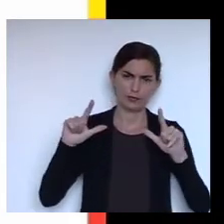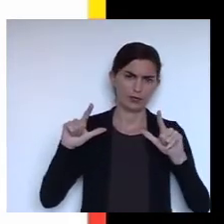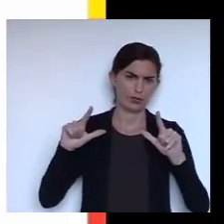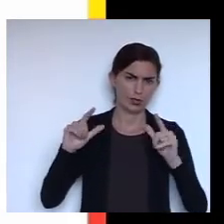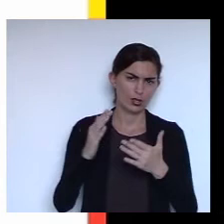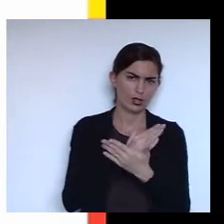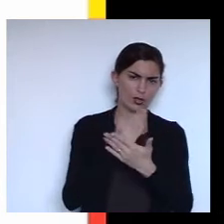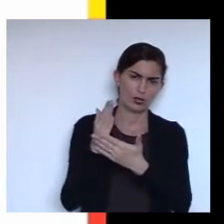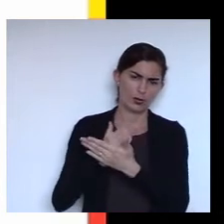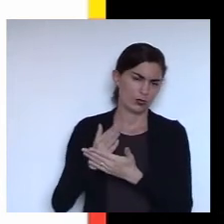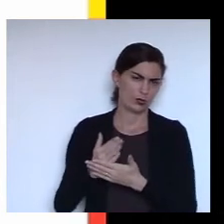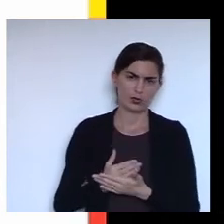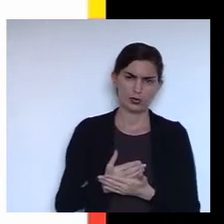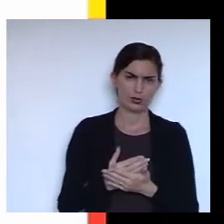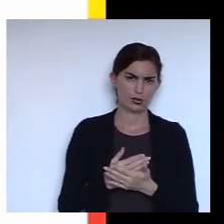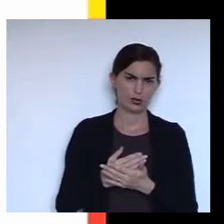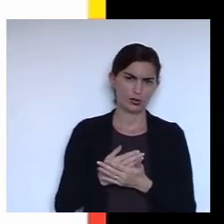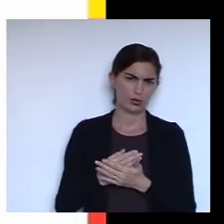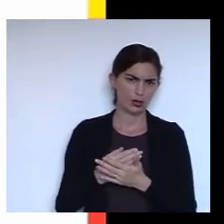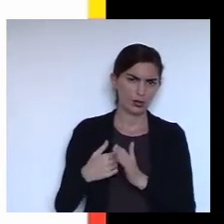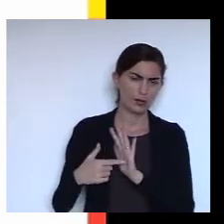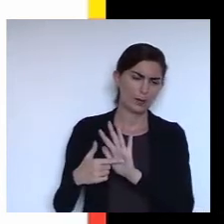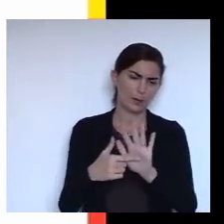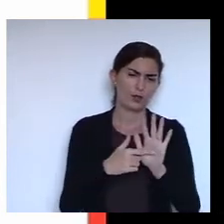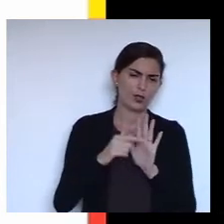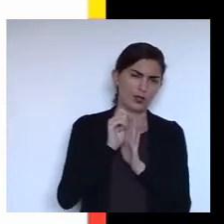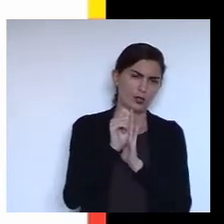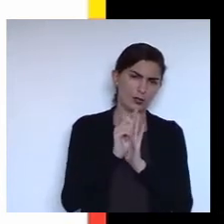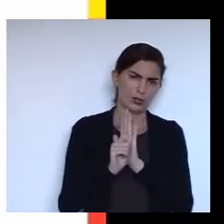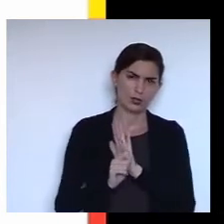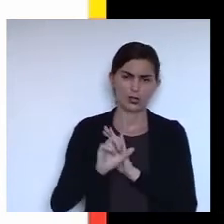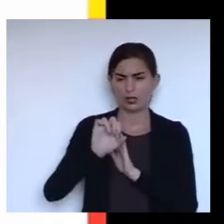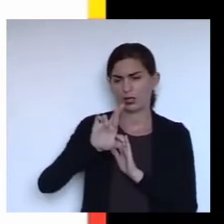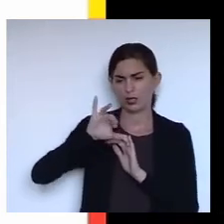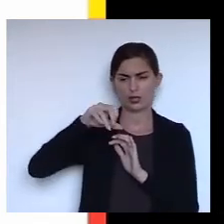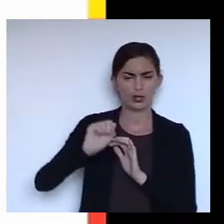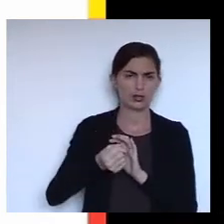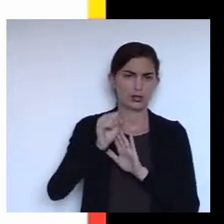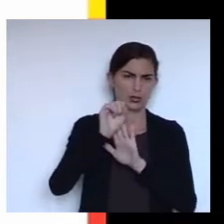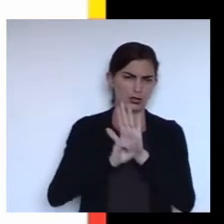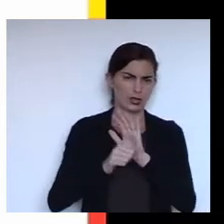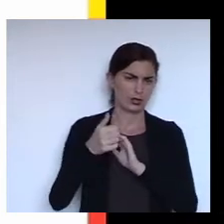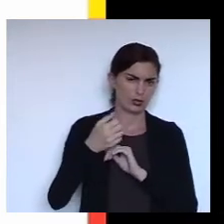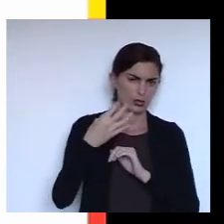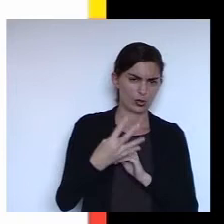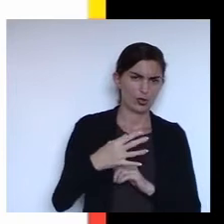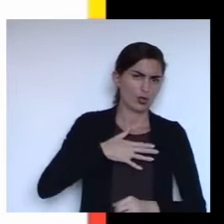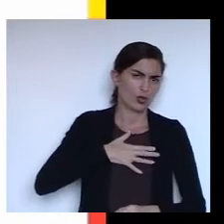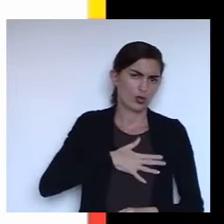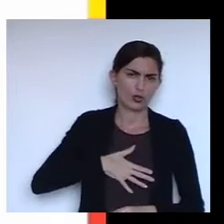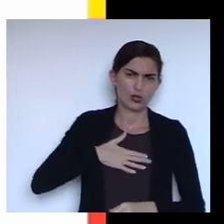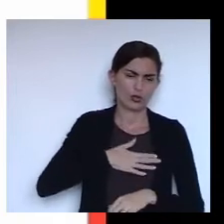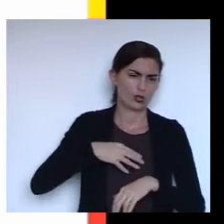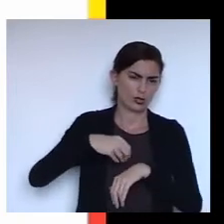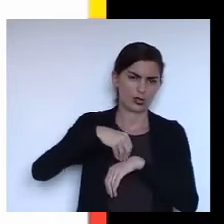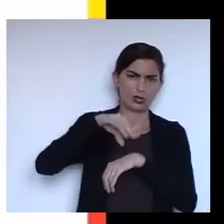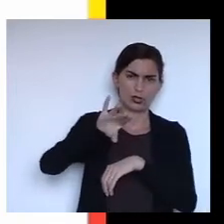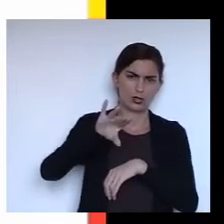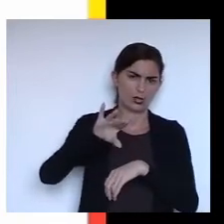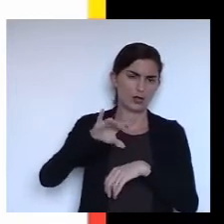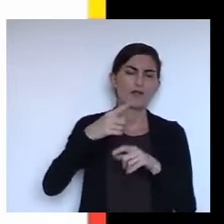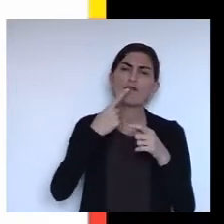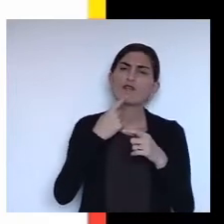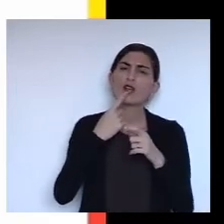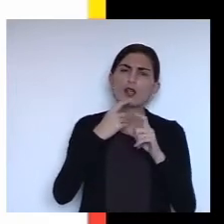nós temos alguns fatores aí listados para a crise do século XIV. Eu gostaria de destacar os termos